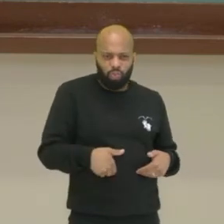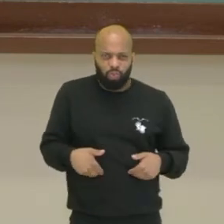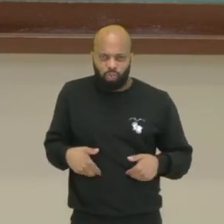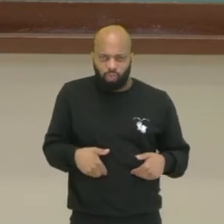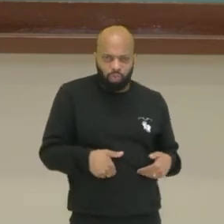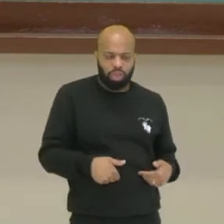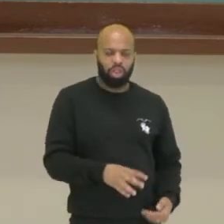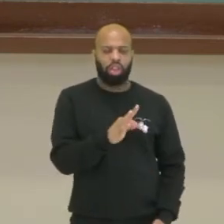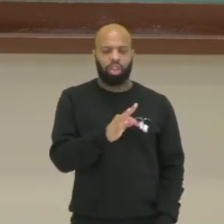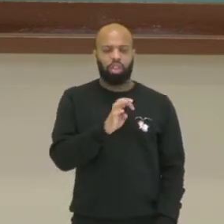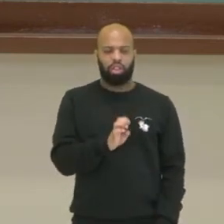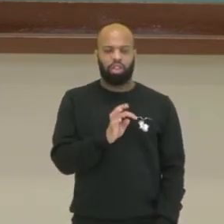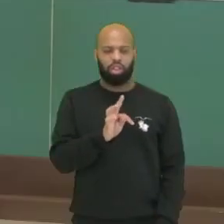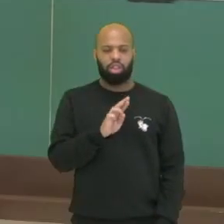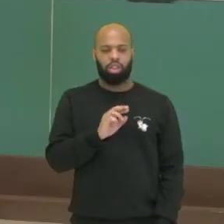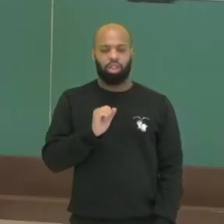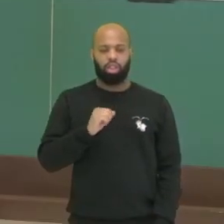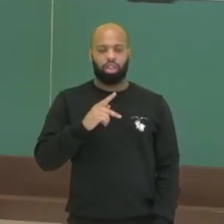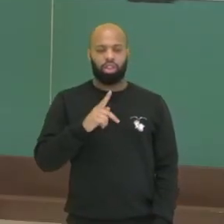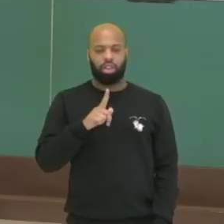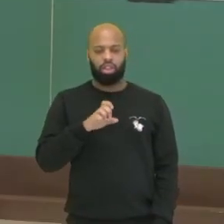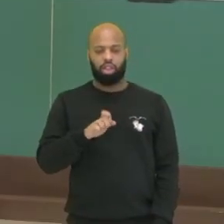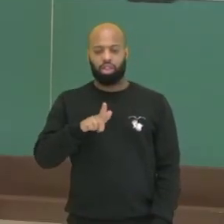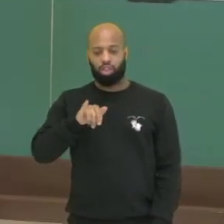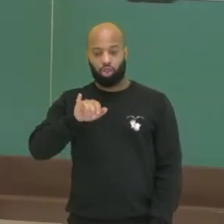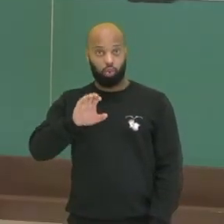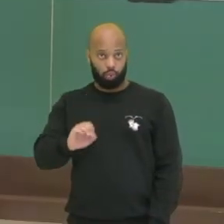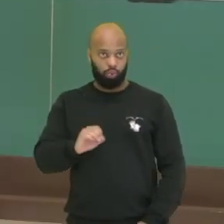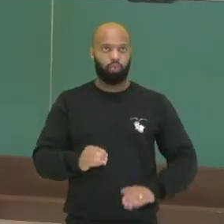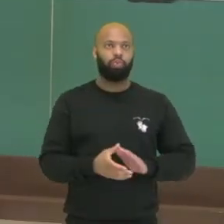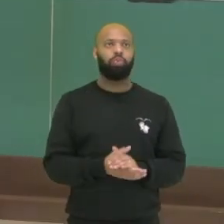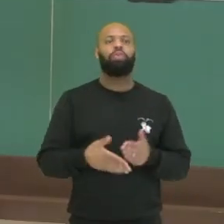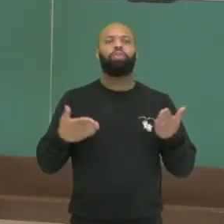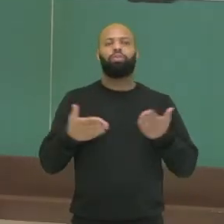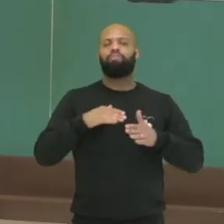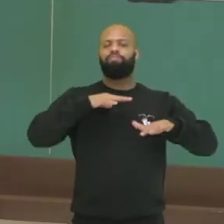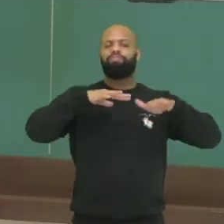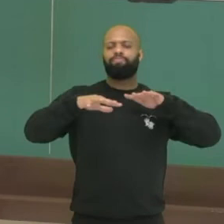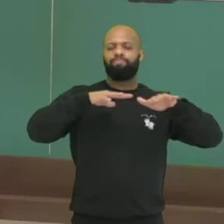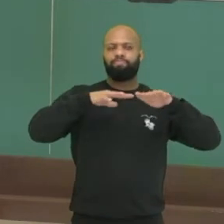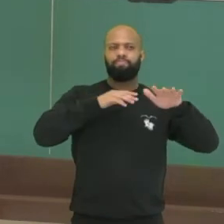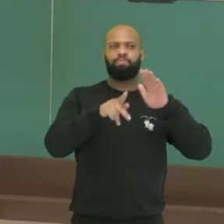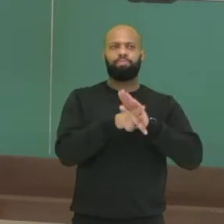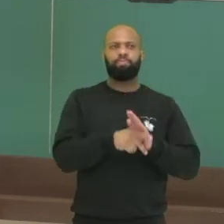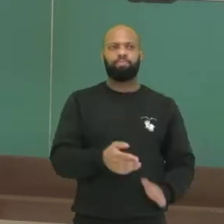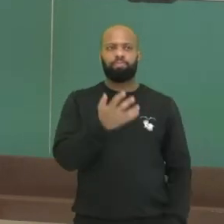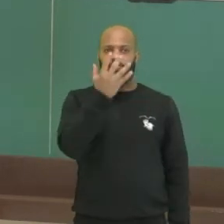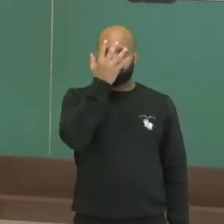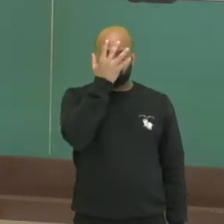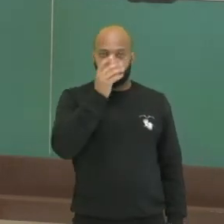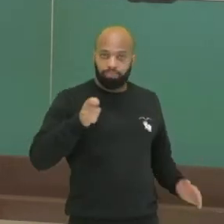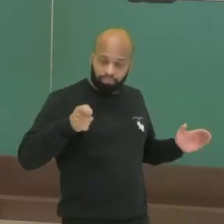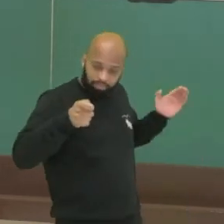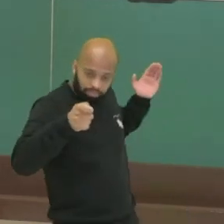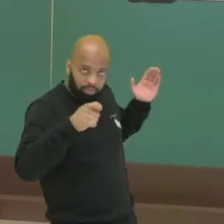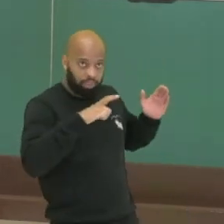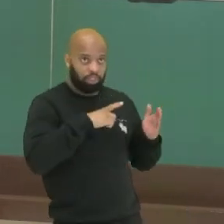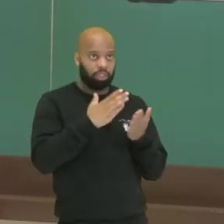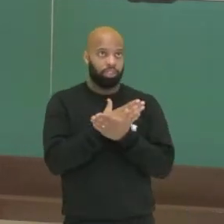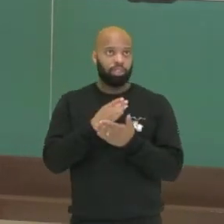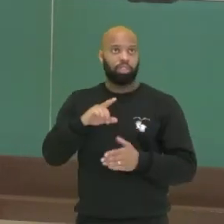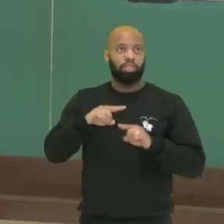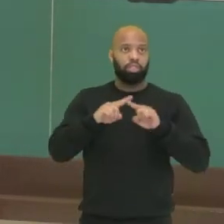tetraplégicos. E os movimentos dos esgrimistas, a professora vai citar alguns, temos outros